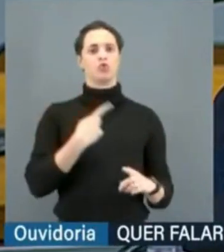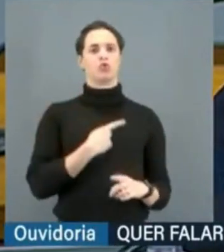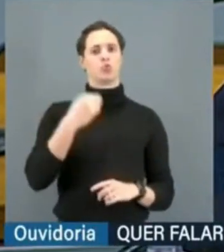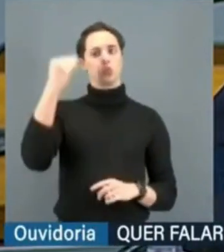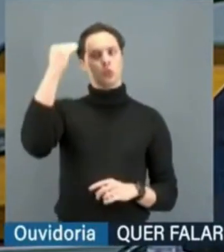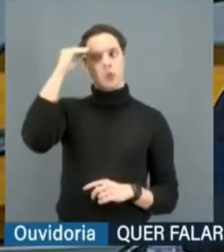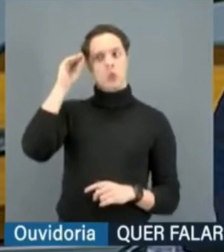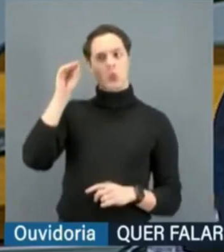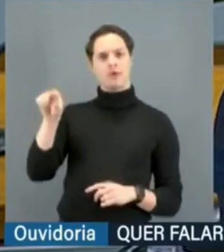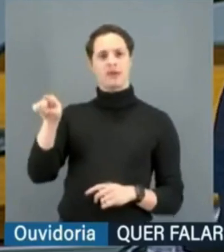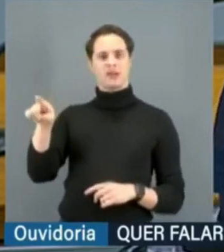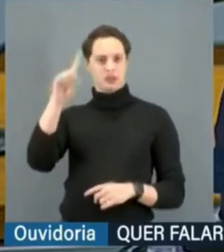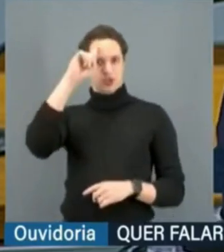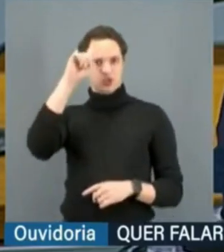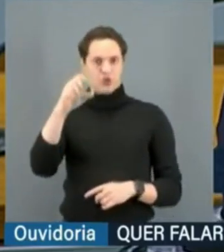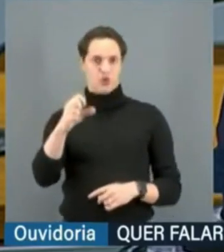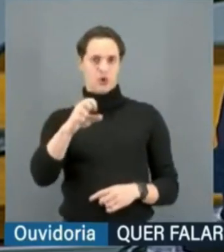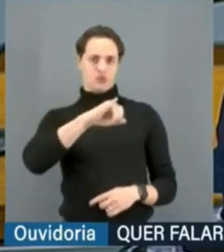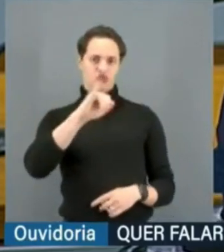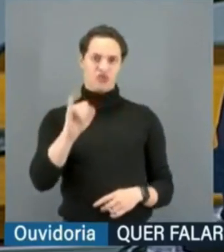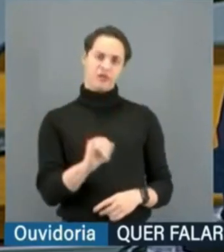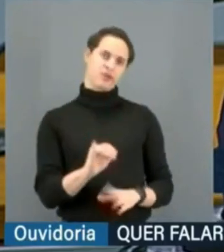8 de janeiro, que é objeto aqui